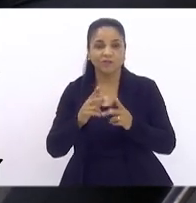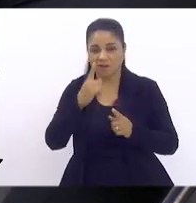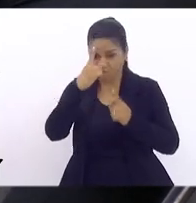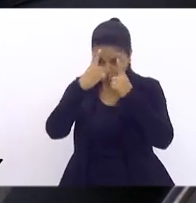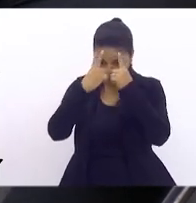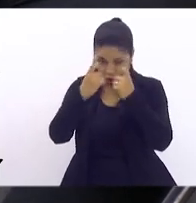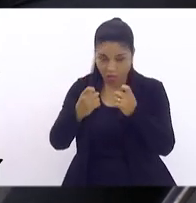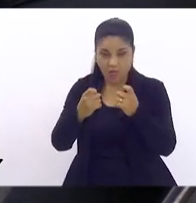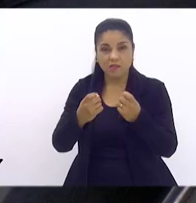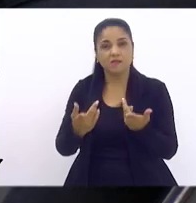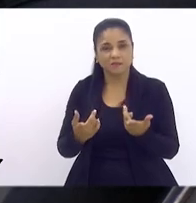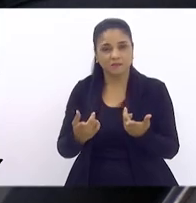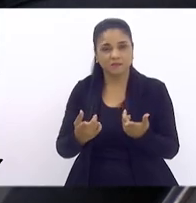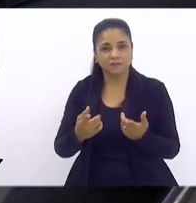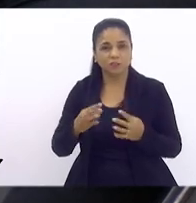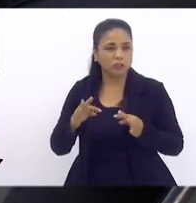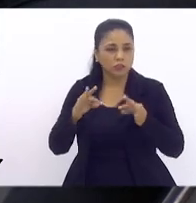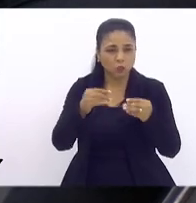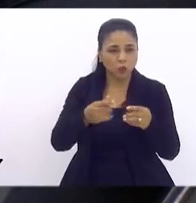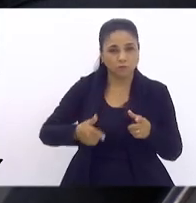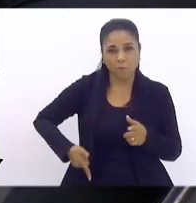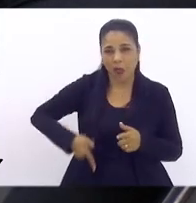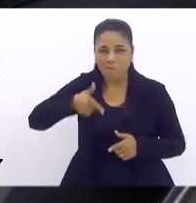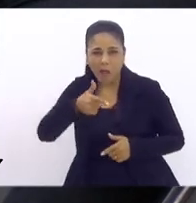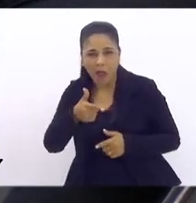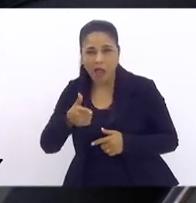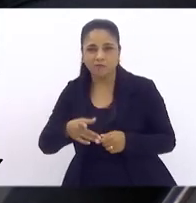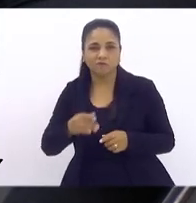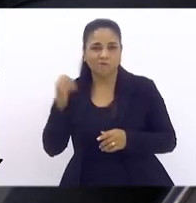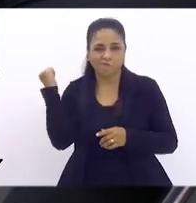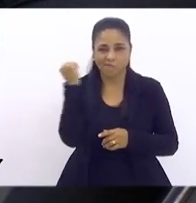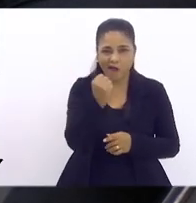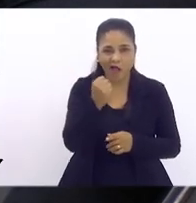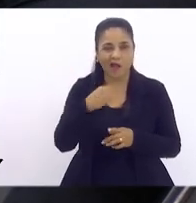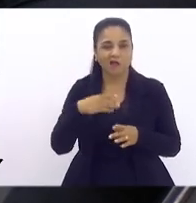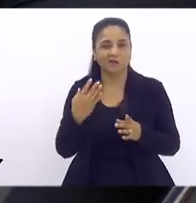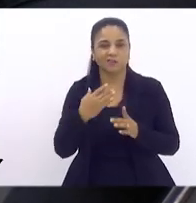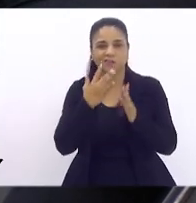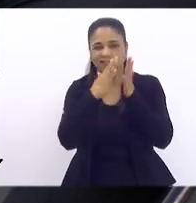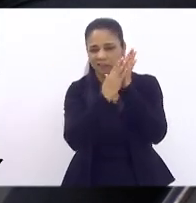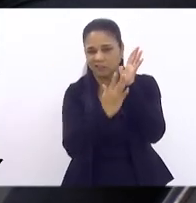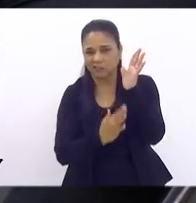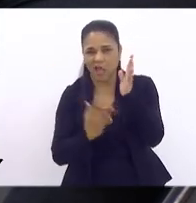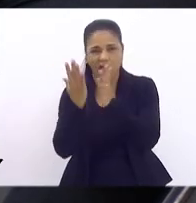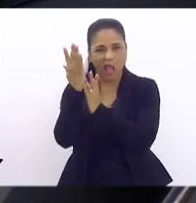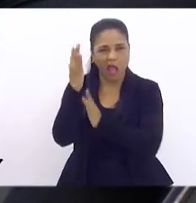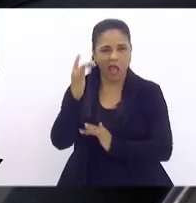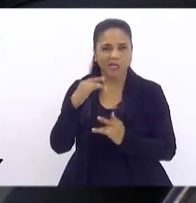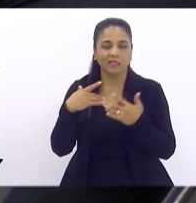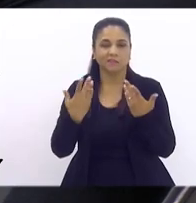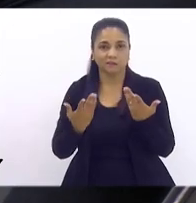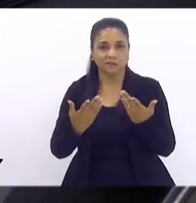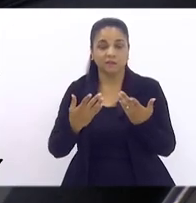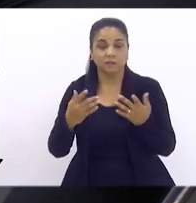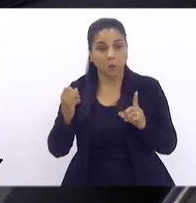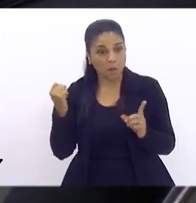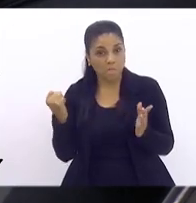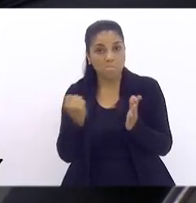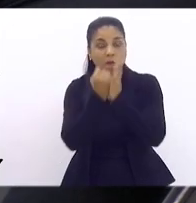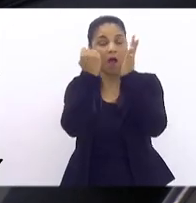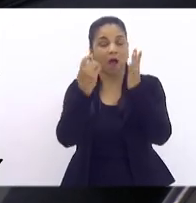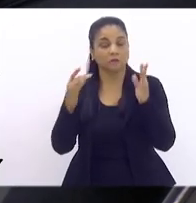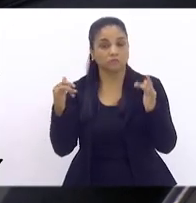violentas vamos todos vamos armados vamos com faca hoje o sangue vai rolar e isso obviamente começou a ter um